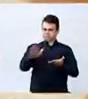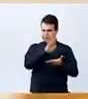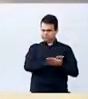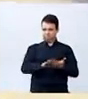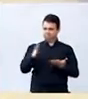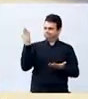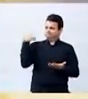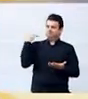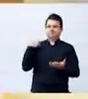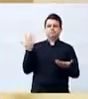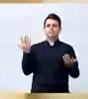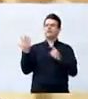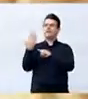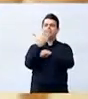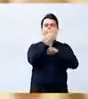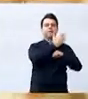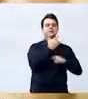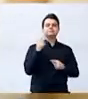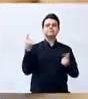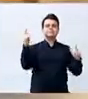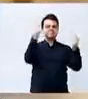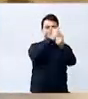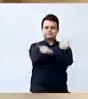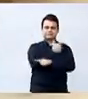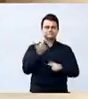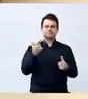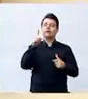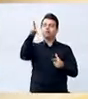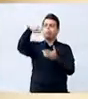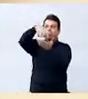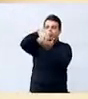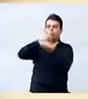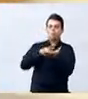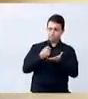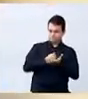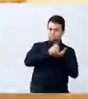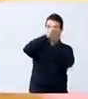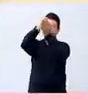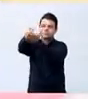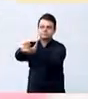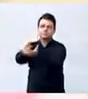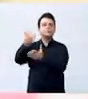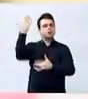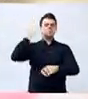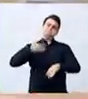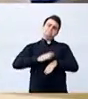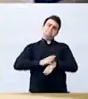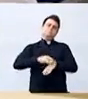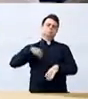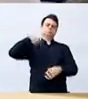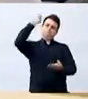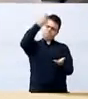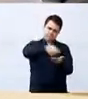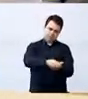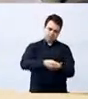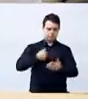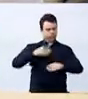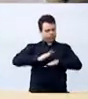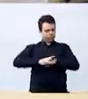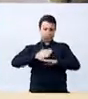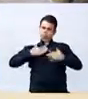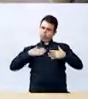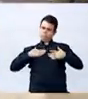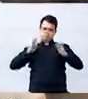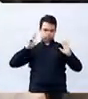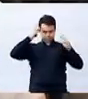não tive a oportunidade de conhecer lugares, assim, que tratavam o Leonardo. Enquanto eu pude pagar, eu fui pagando e fazendo por